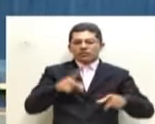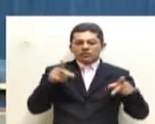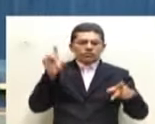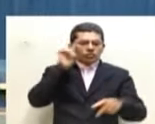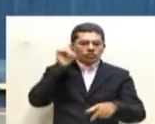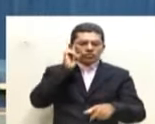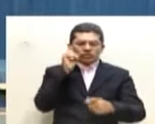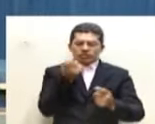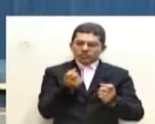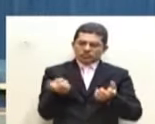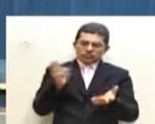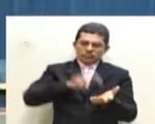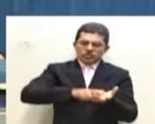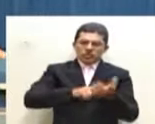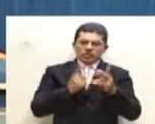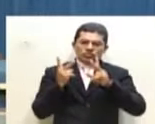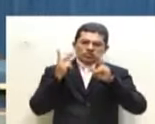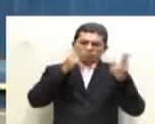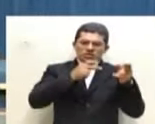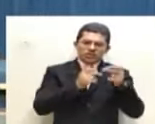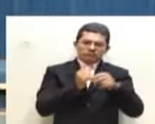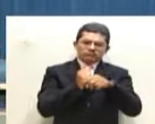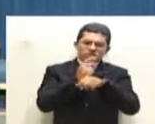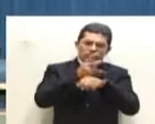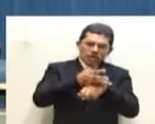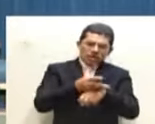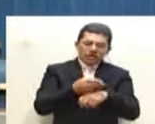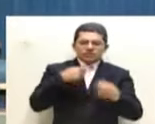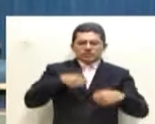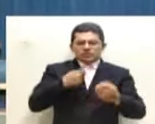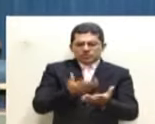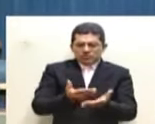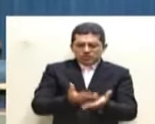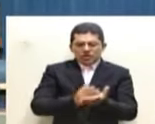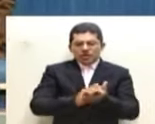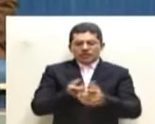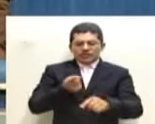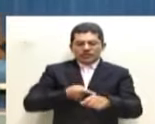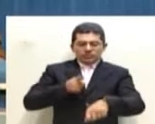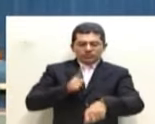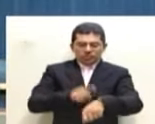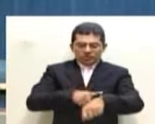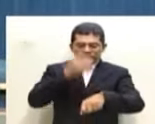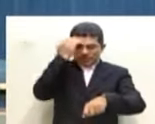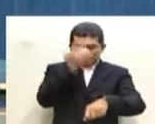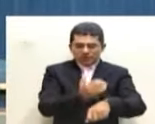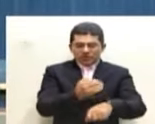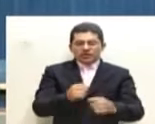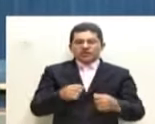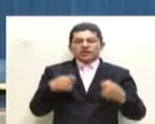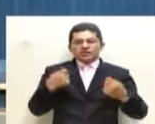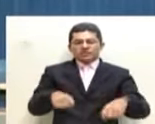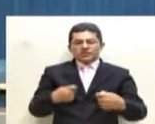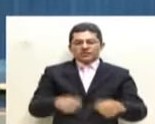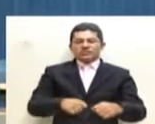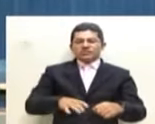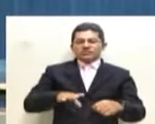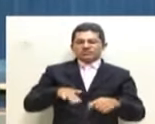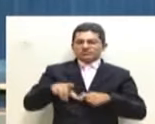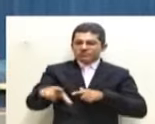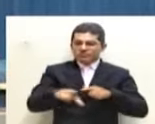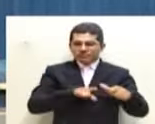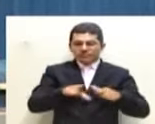acordar cedo, dormir tarde, que precisa estudar, que precisa cumprir horário, que precisa de sacrifícios.